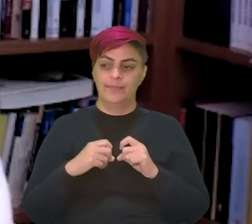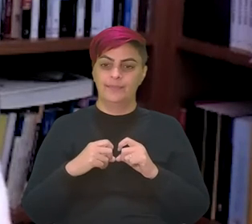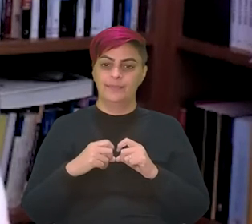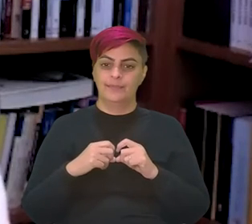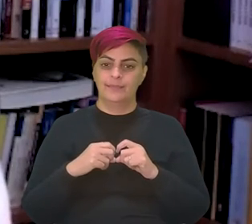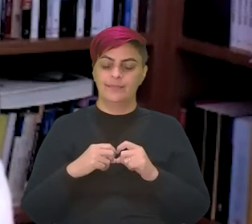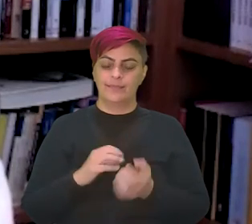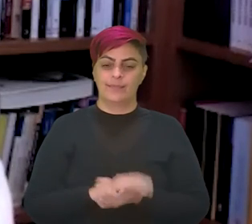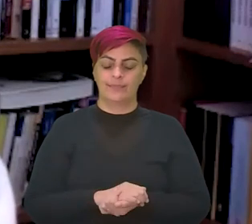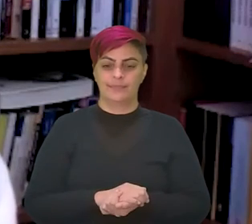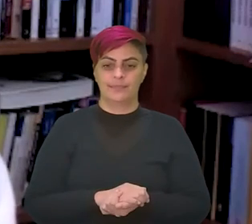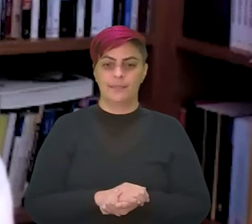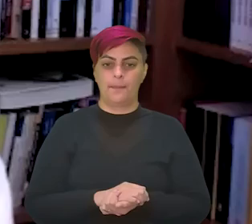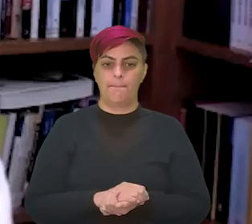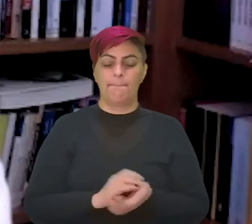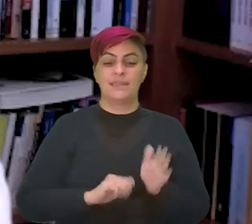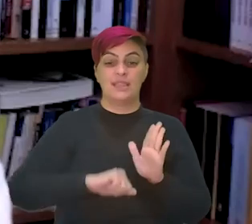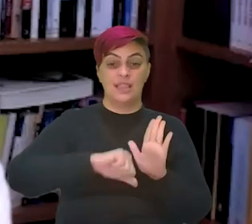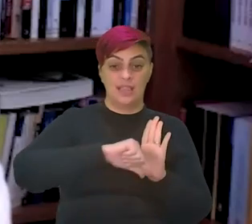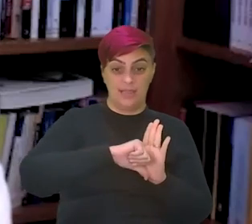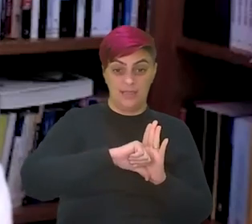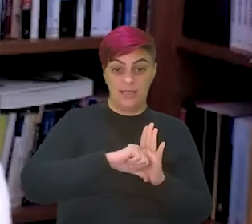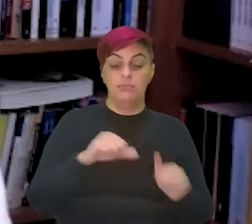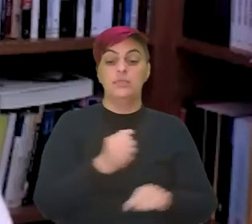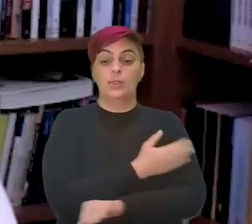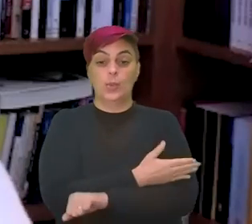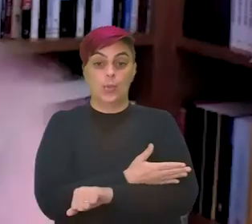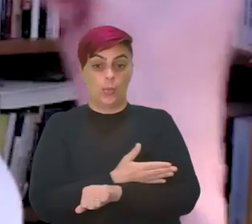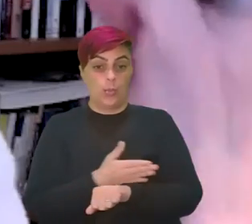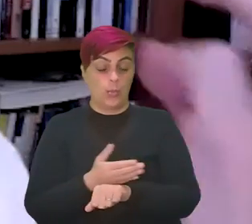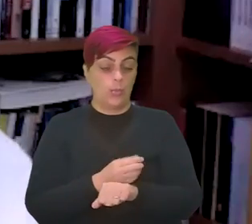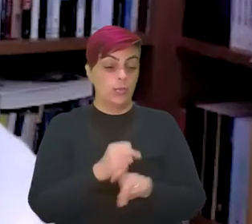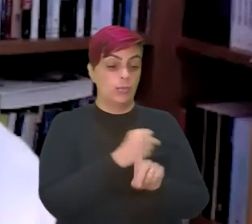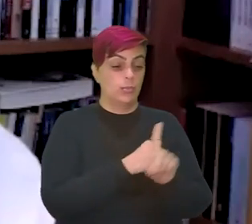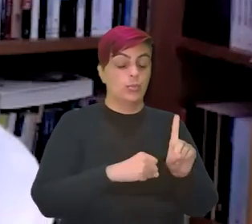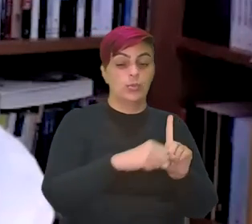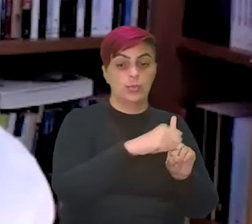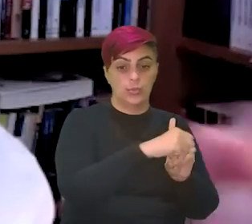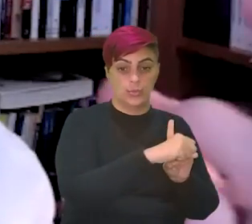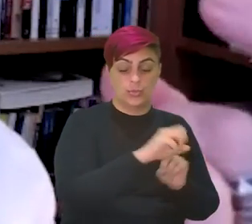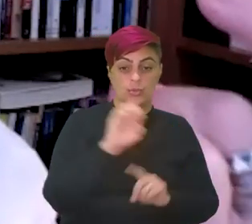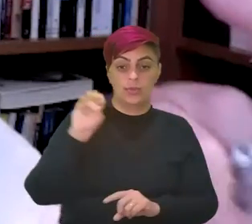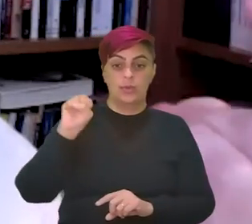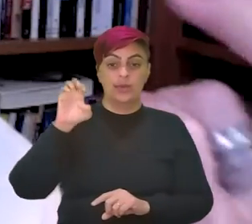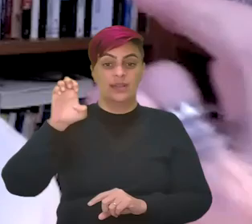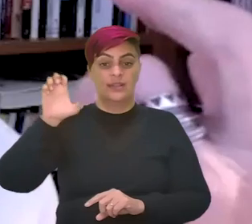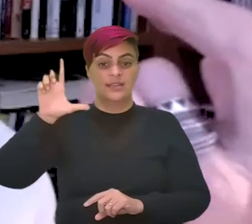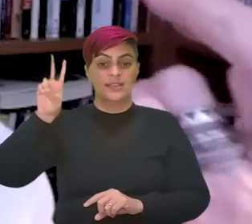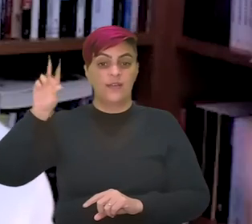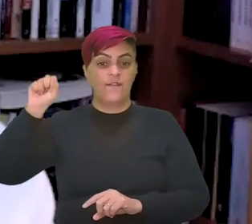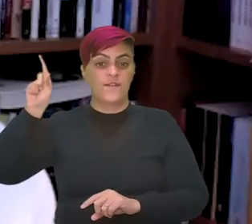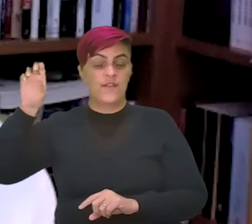Peraí, Crime e Costume numa Sociedade Selvagem. Isso. Foi o livro de 1926. Sexo